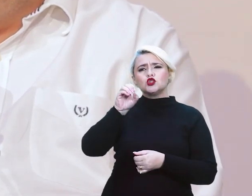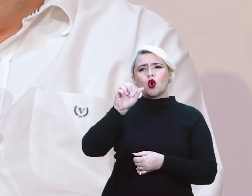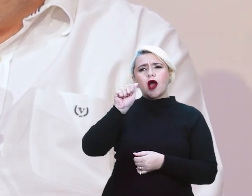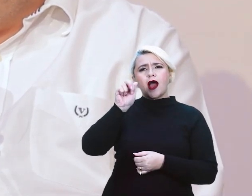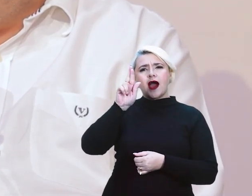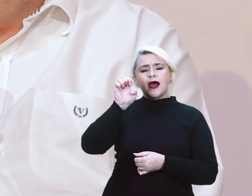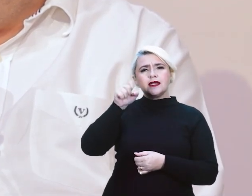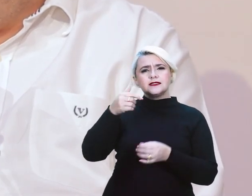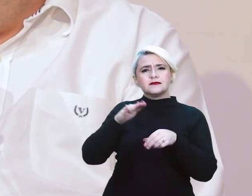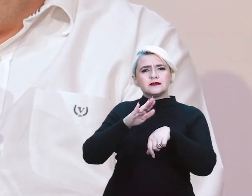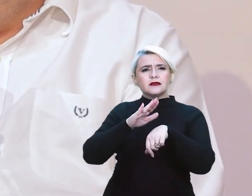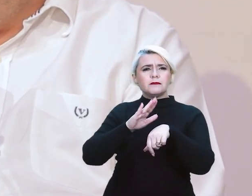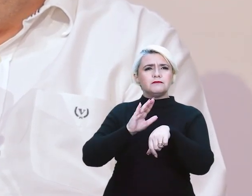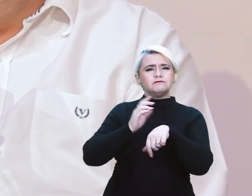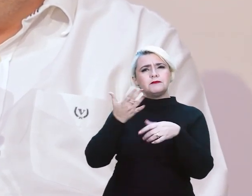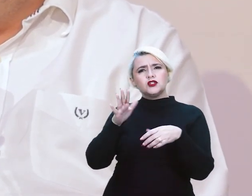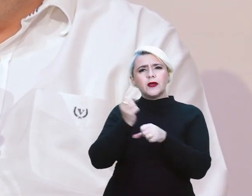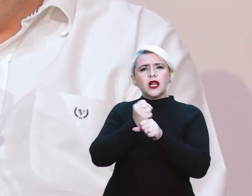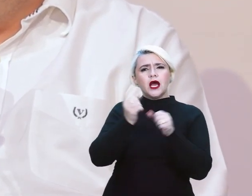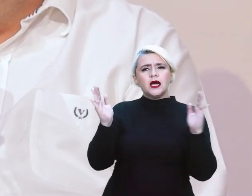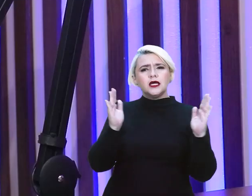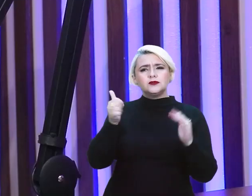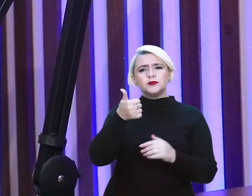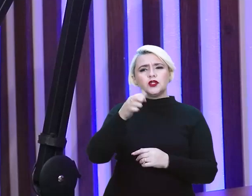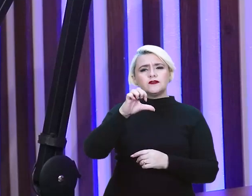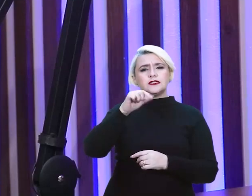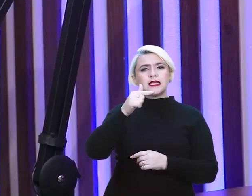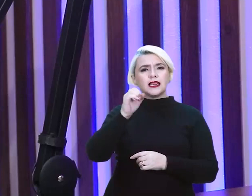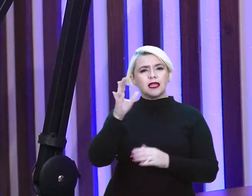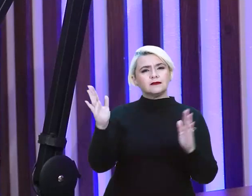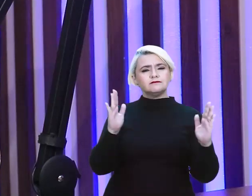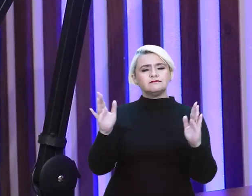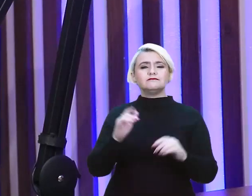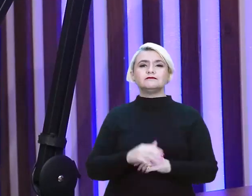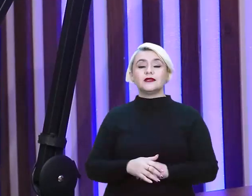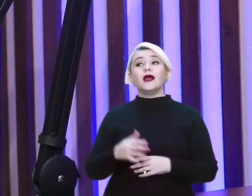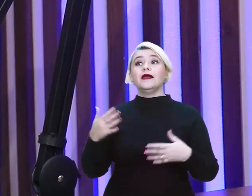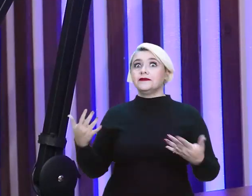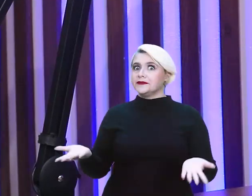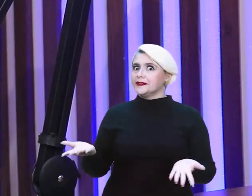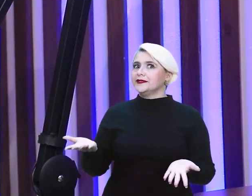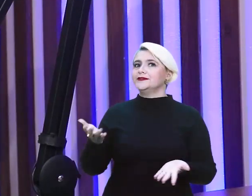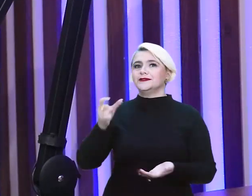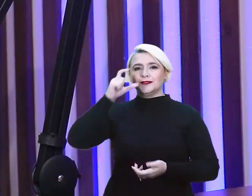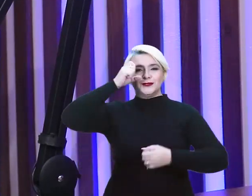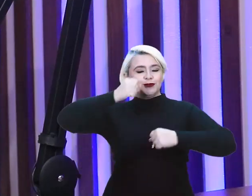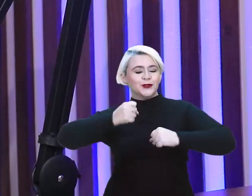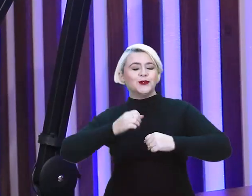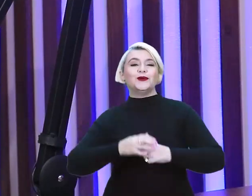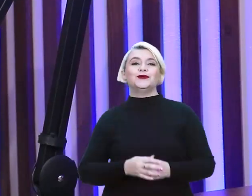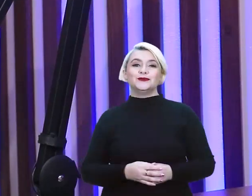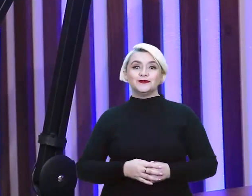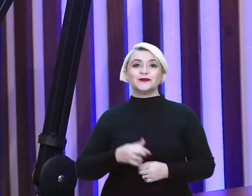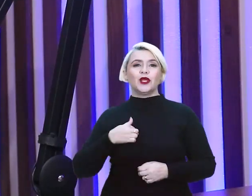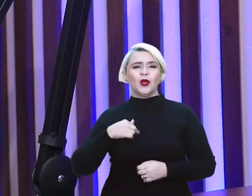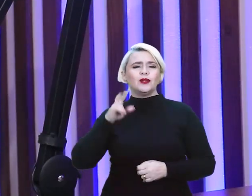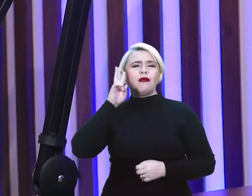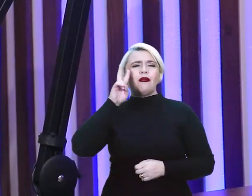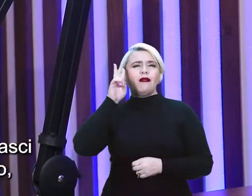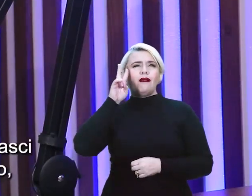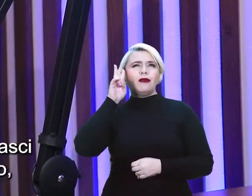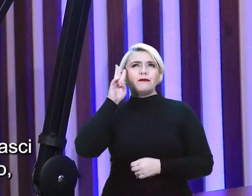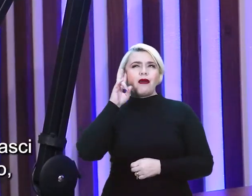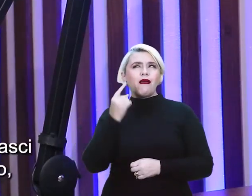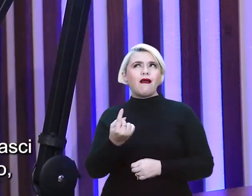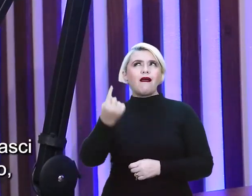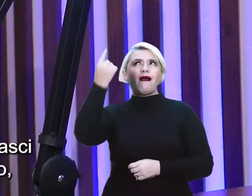pelos idos dos anos 70? Conta aí pra gente. Pois é, Antônio, José, eu tenho boas